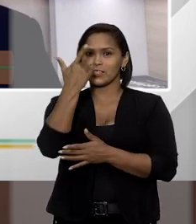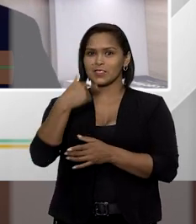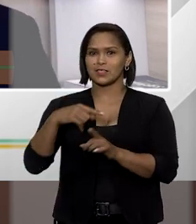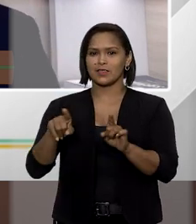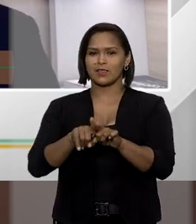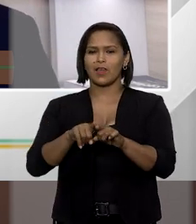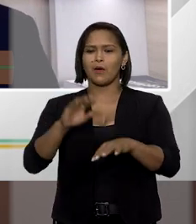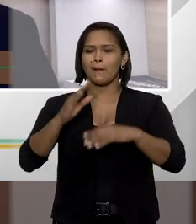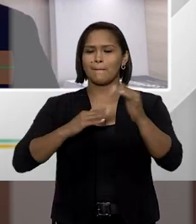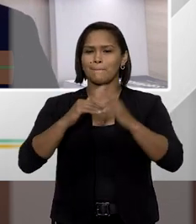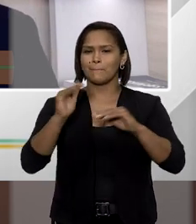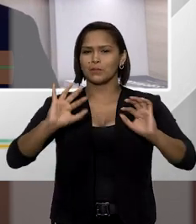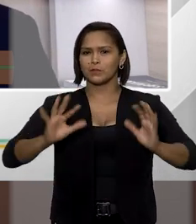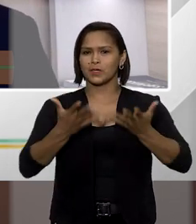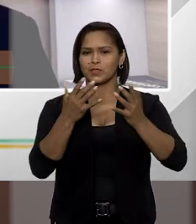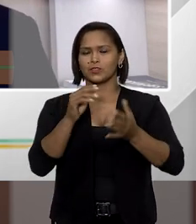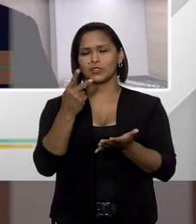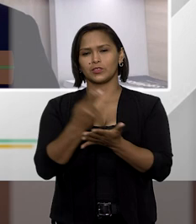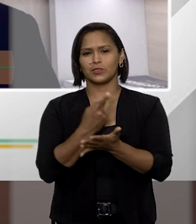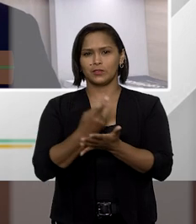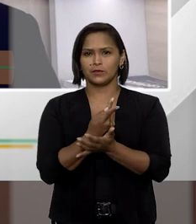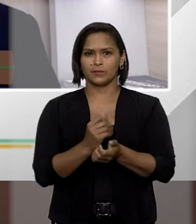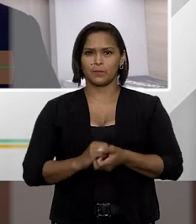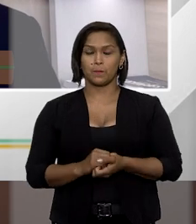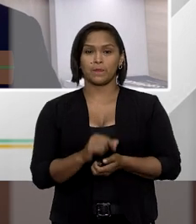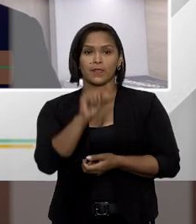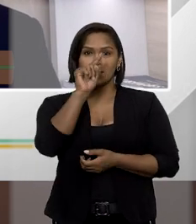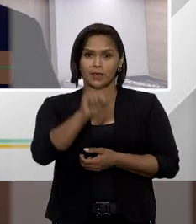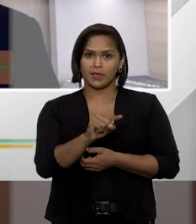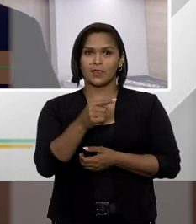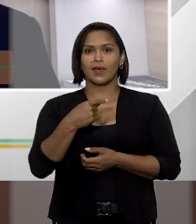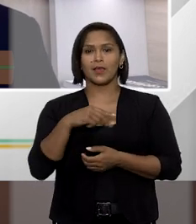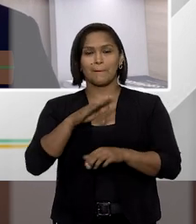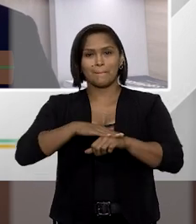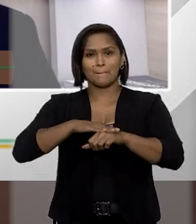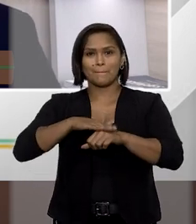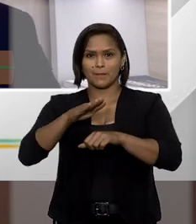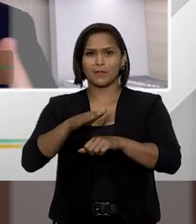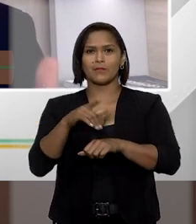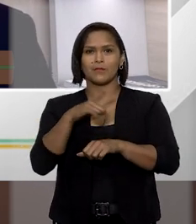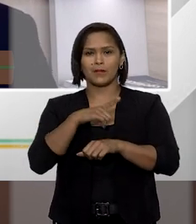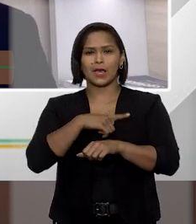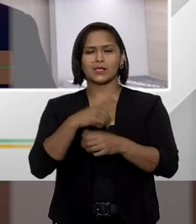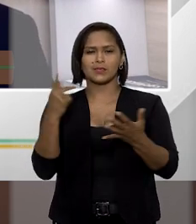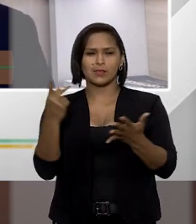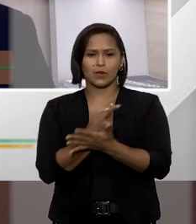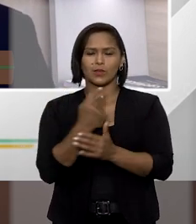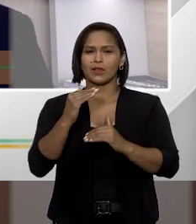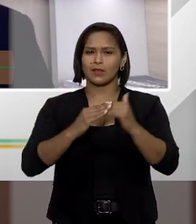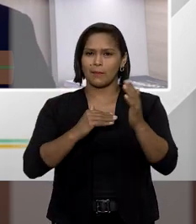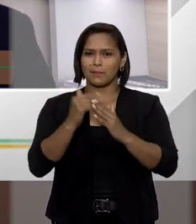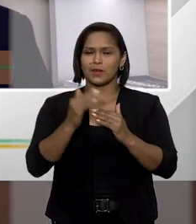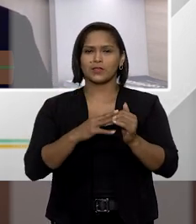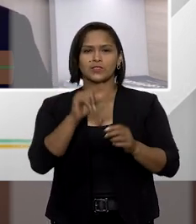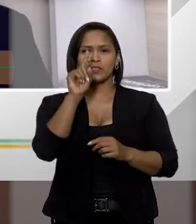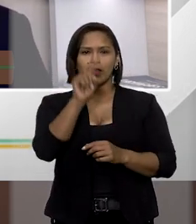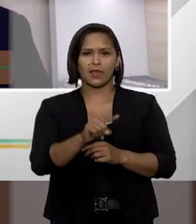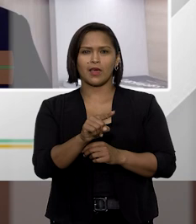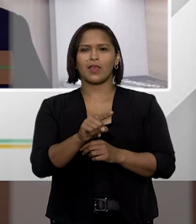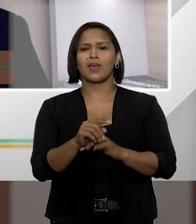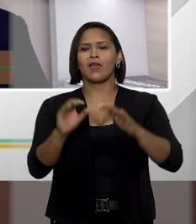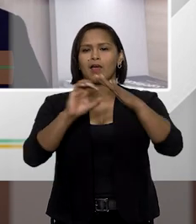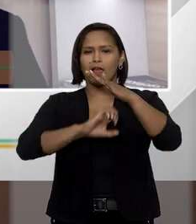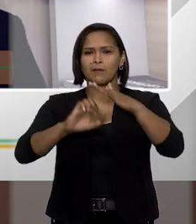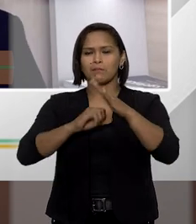facilitar ou promover a prática dos atos ilícitos. E aí, o caso que mais é corriqueiro na prática é exatamente